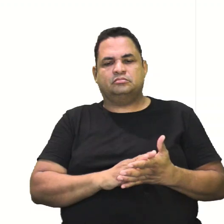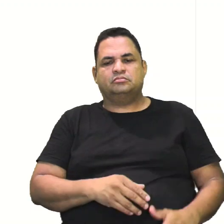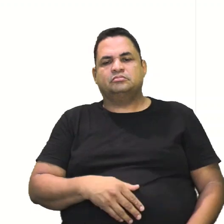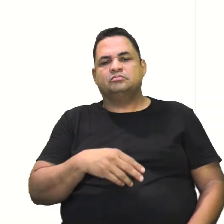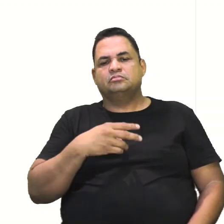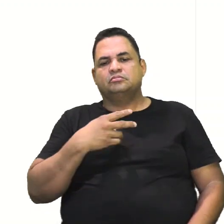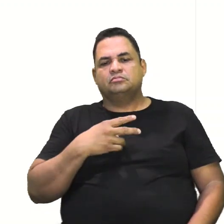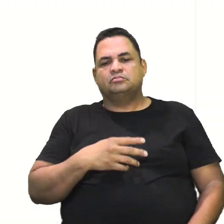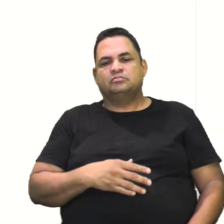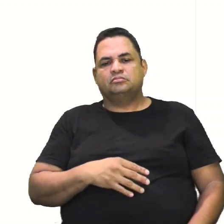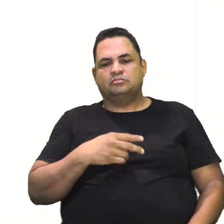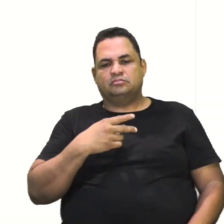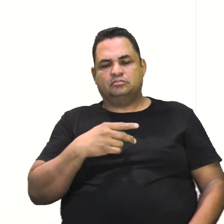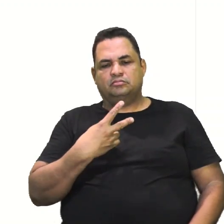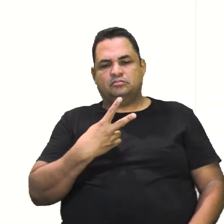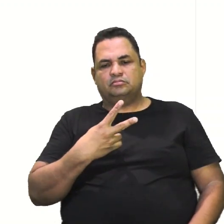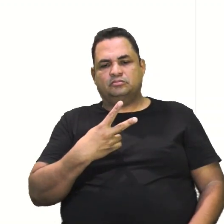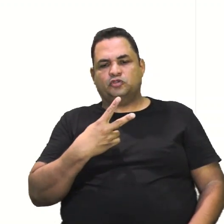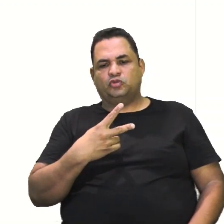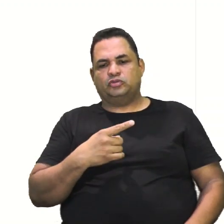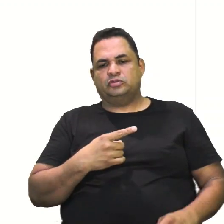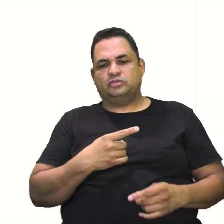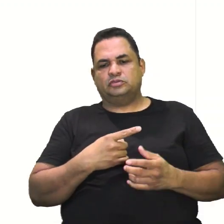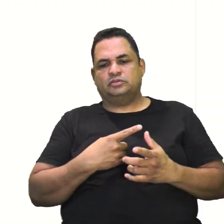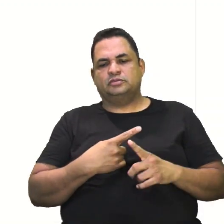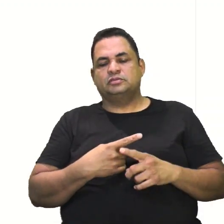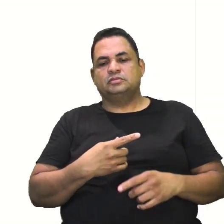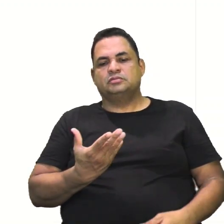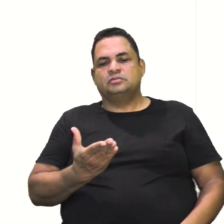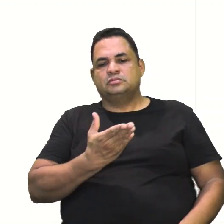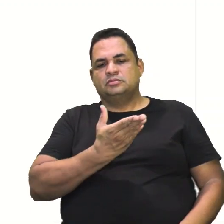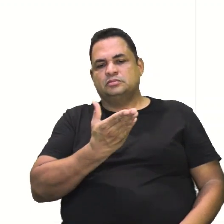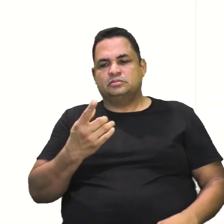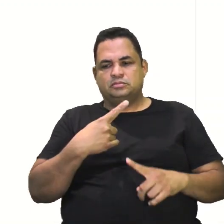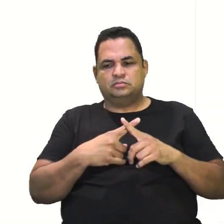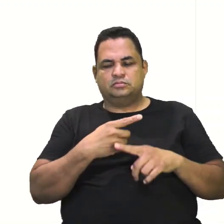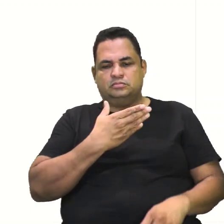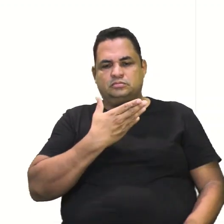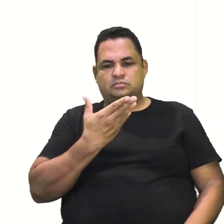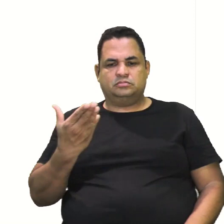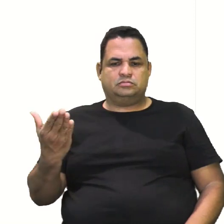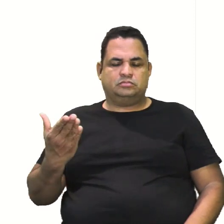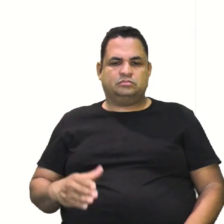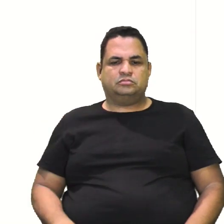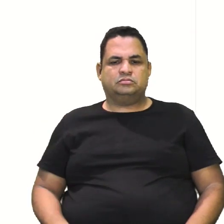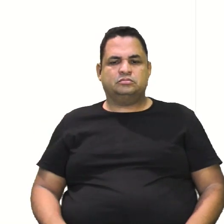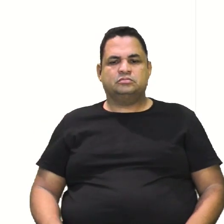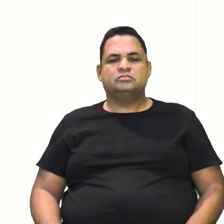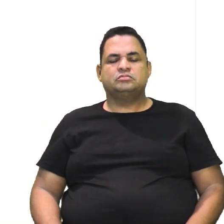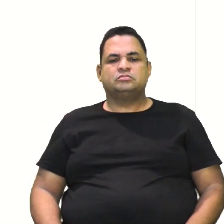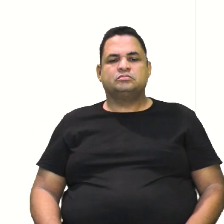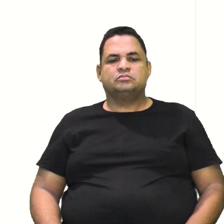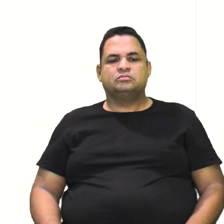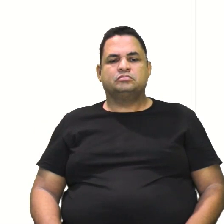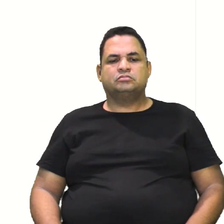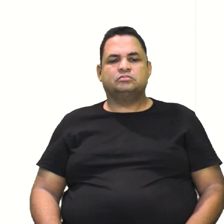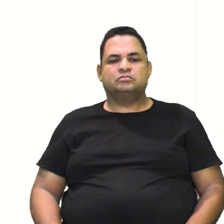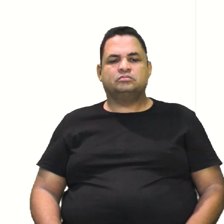ser igual 2 que multiplica x mais 4. Perfeito. Né? Vamos fazer um chuveirinho aqui,